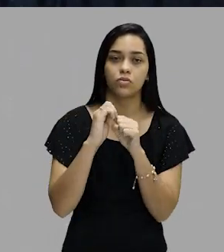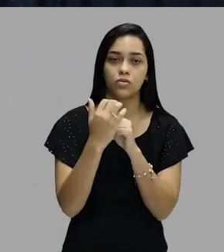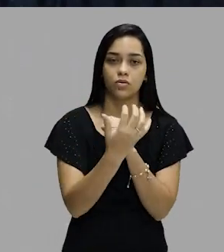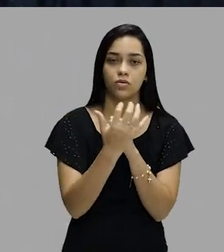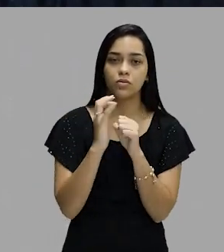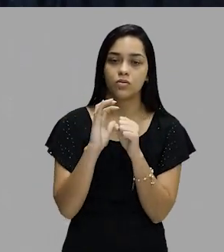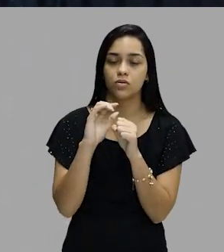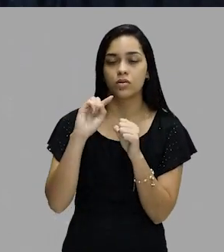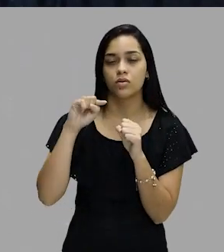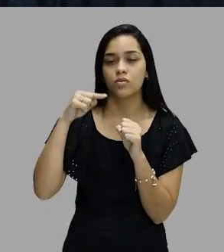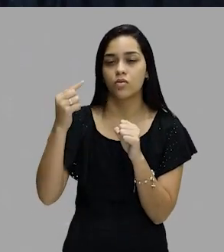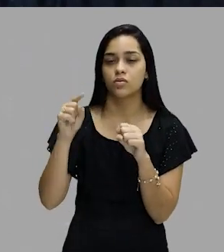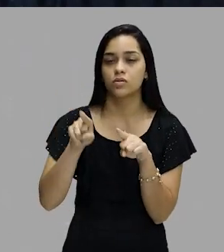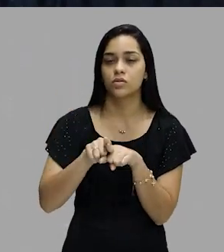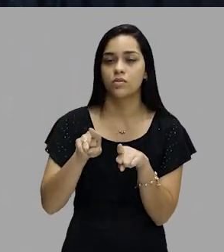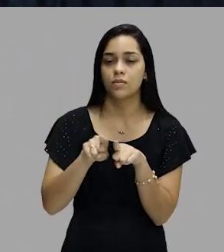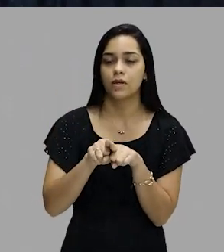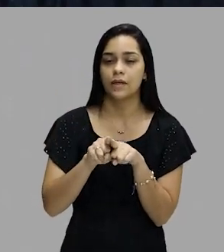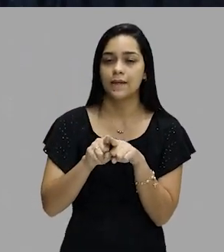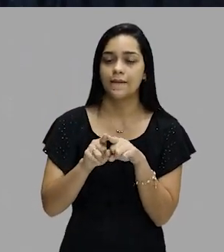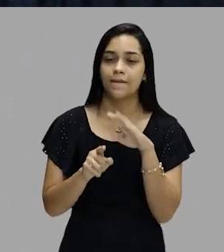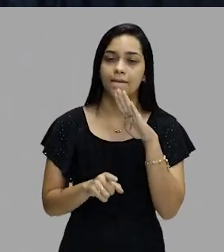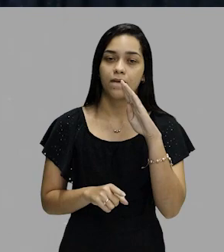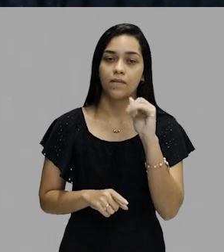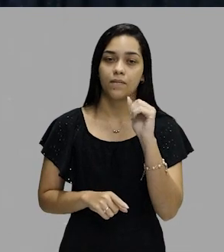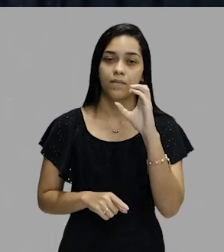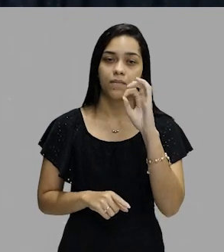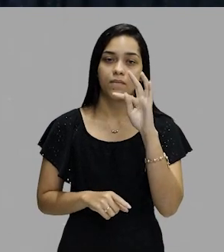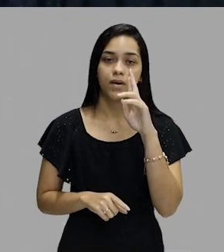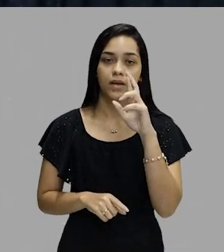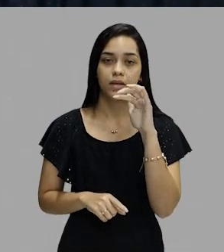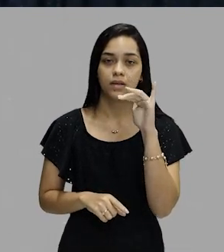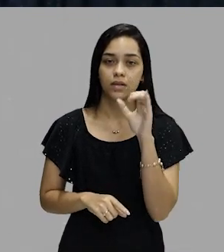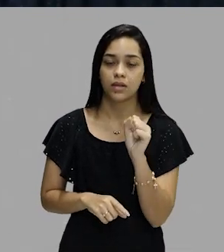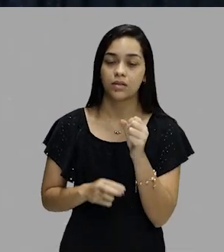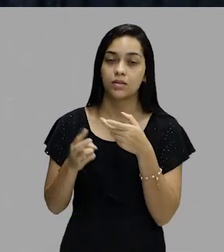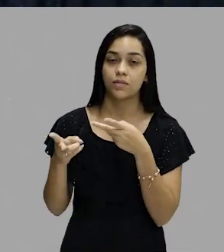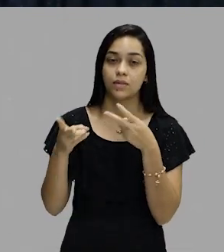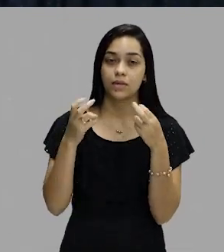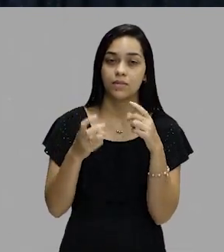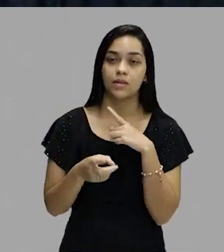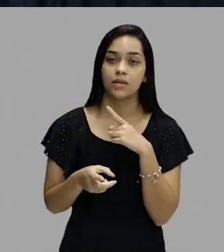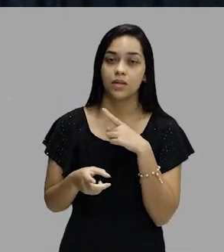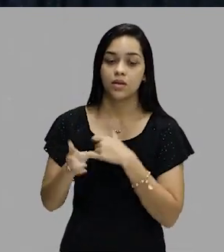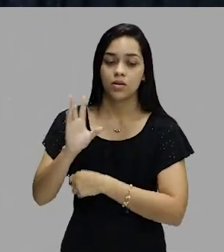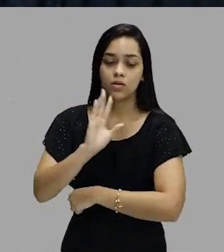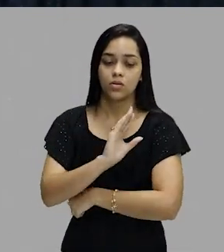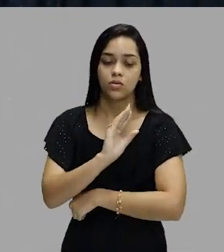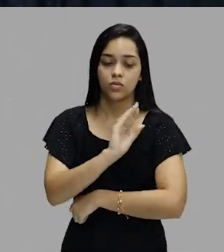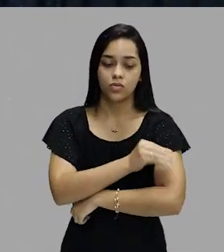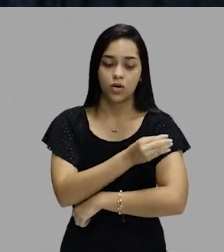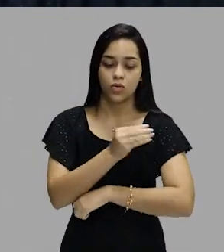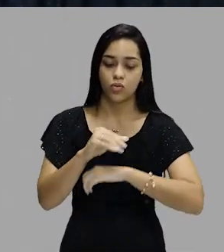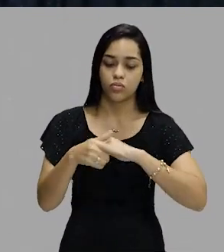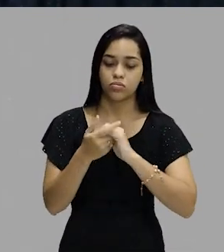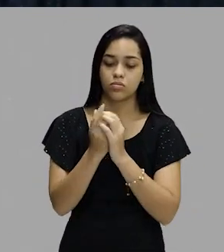coronavírus e outros micro-organismos, não é isso? Então percebe-se que quando se passa o álcool em gel nas